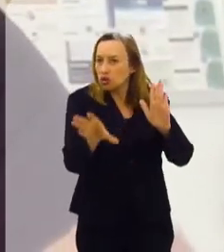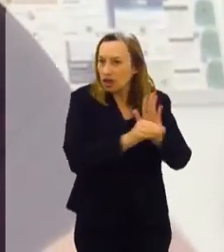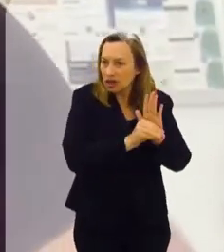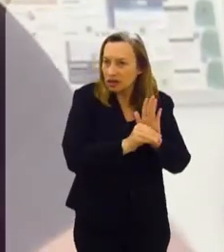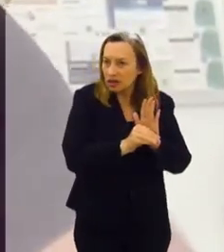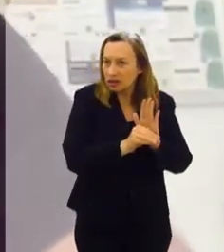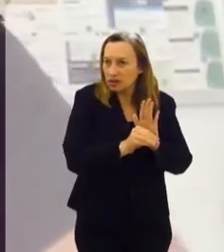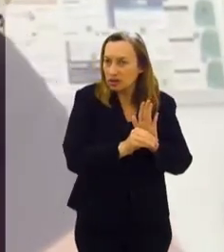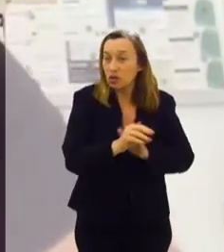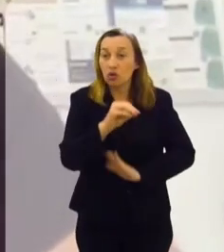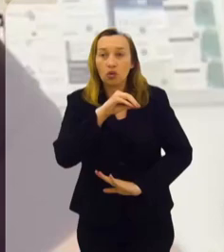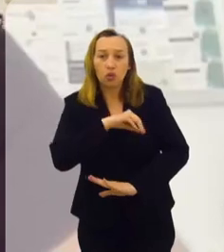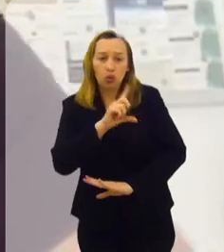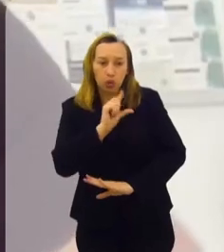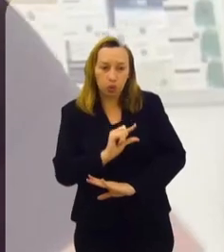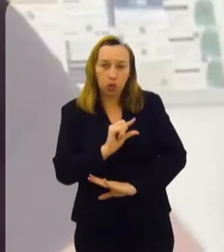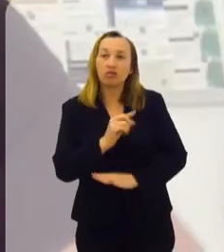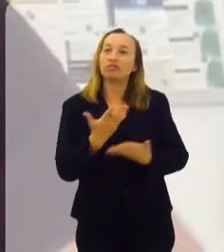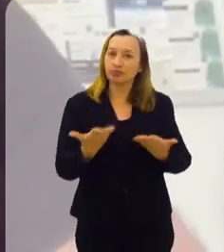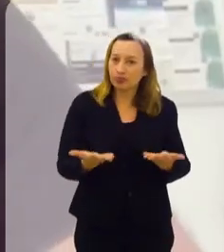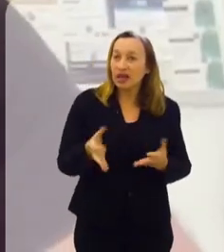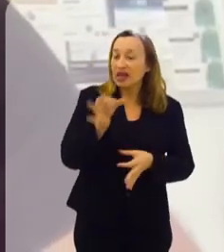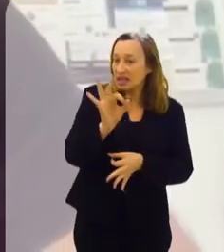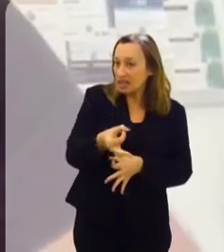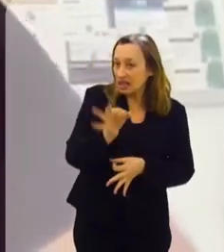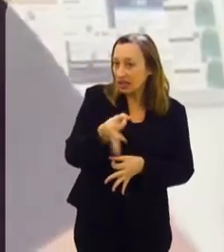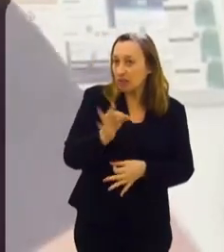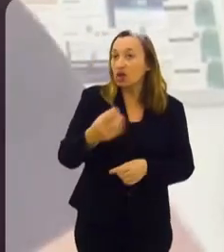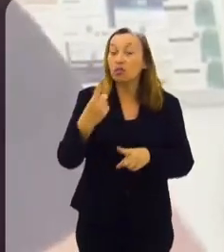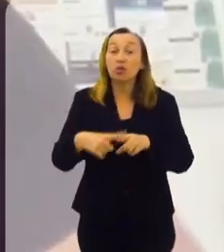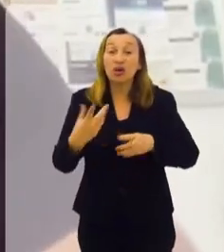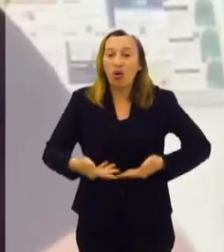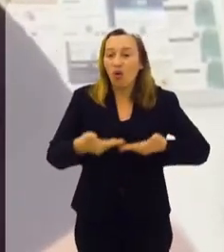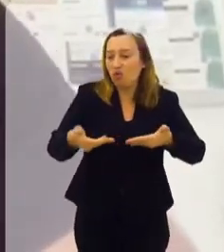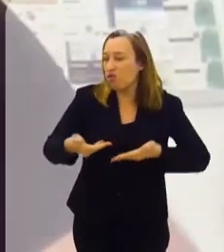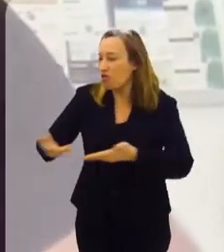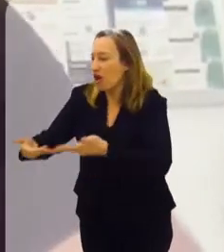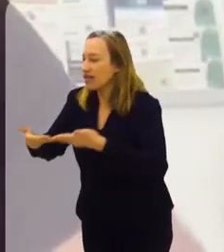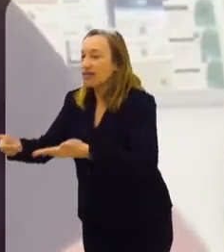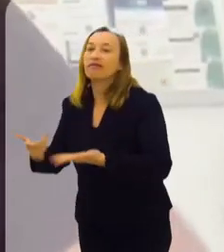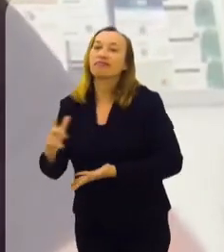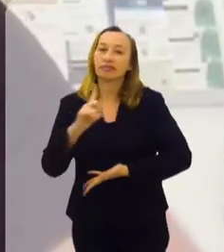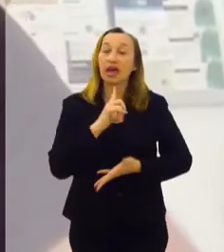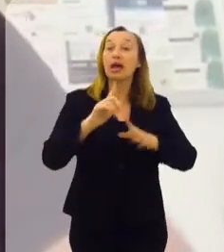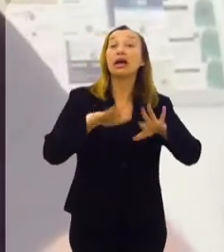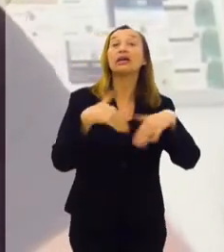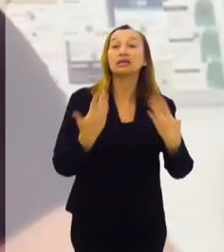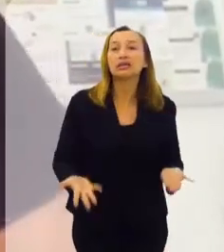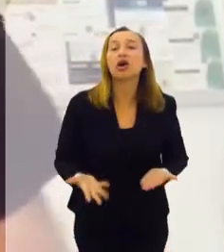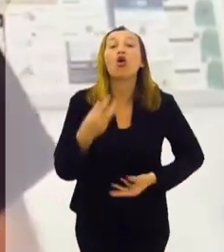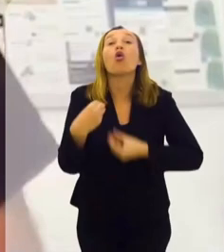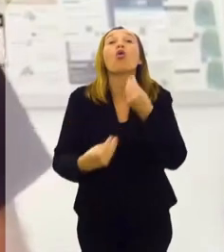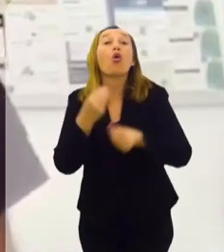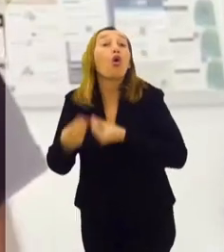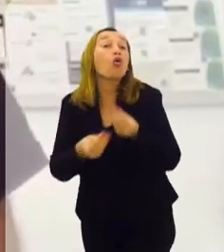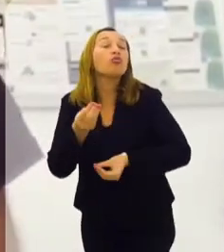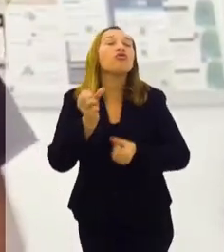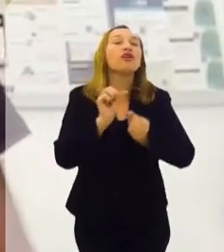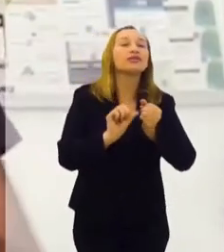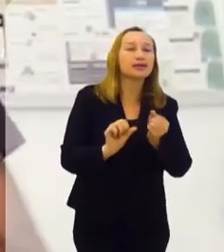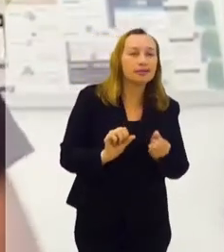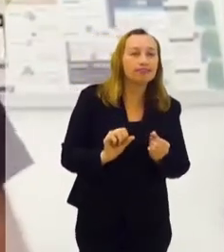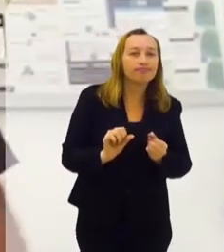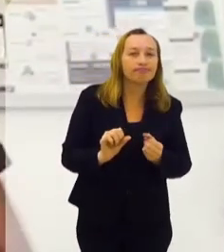for, a rentabilidade caiu muito. Exatamente, porque tem muita oferta, né? Então,